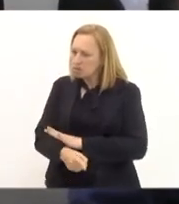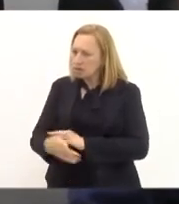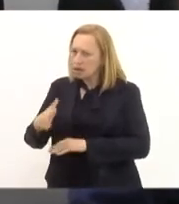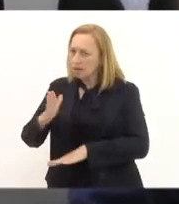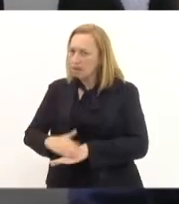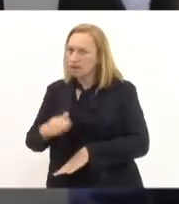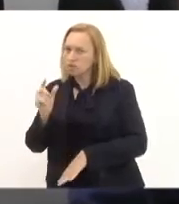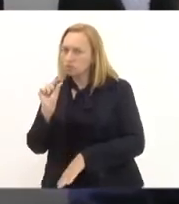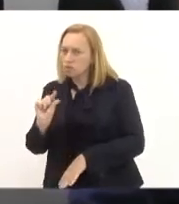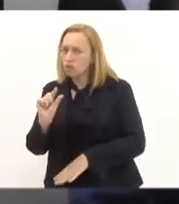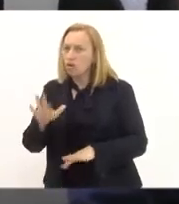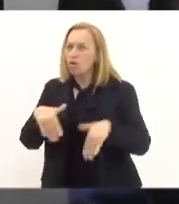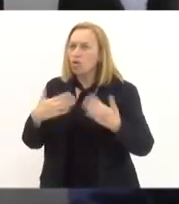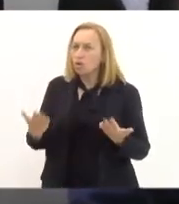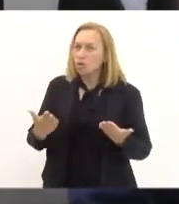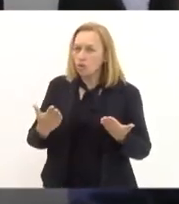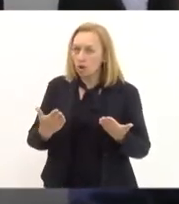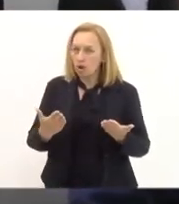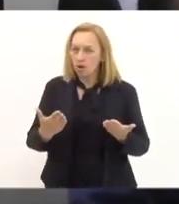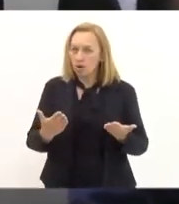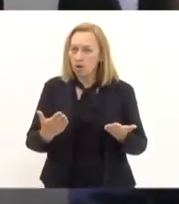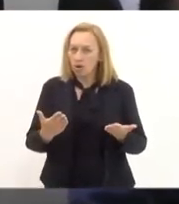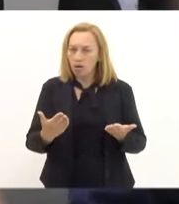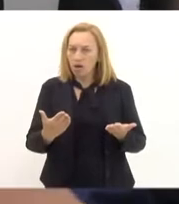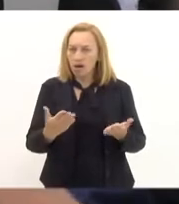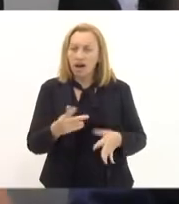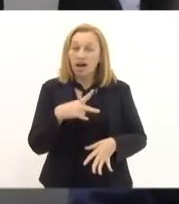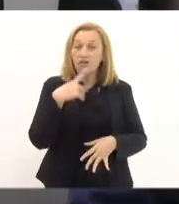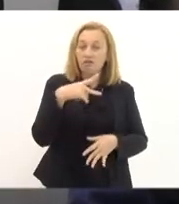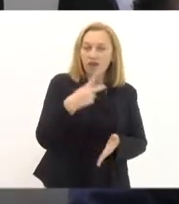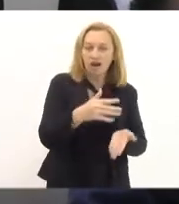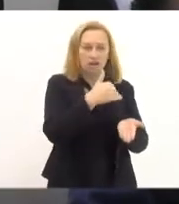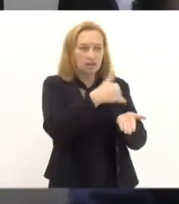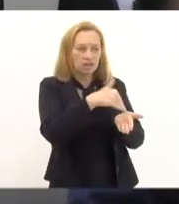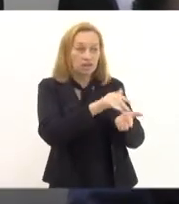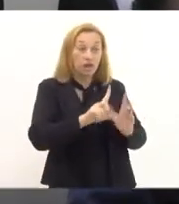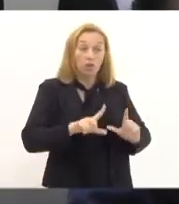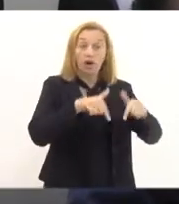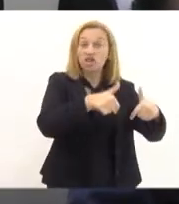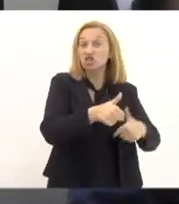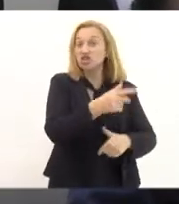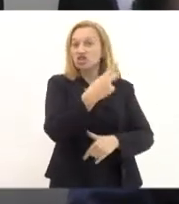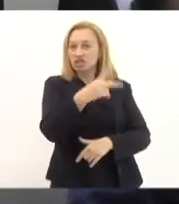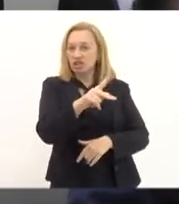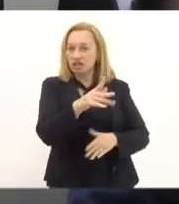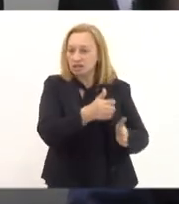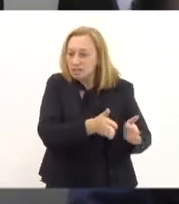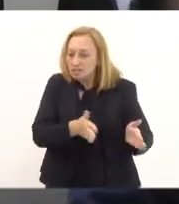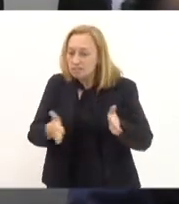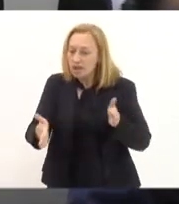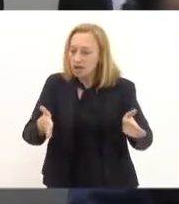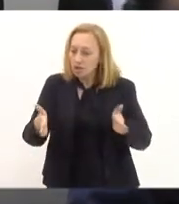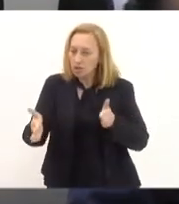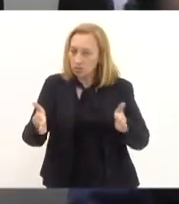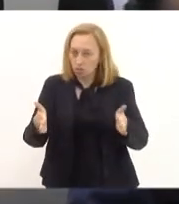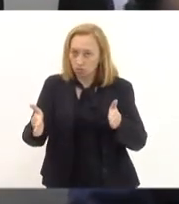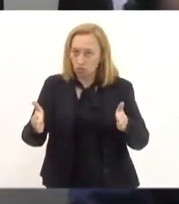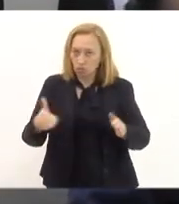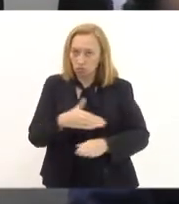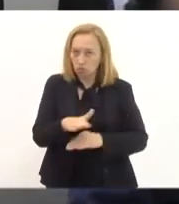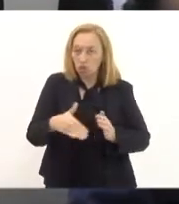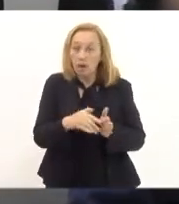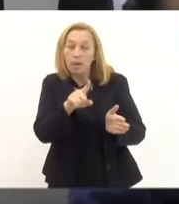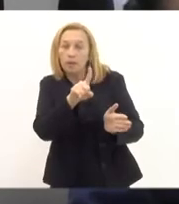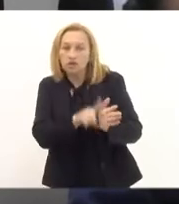pouco Qual foi a participação desse secretários Quais foram as medidas tomadas né durante esse período para